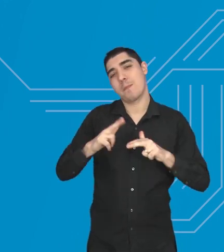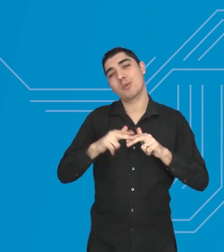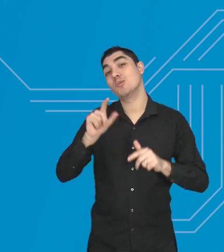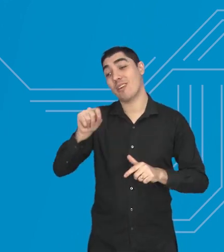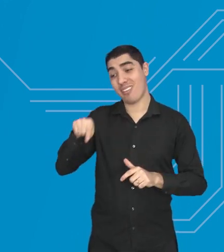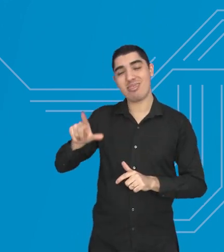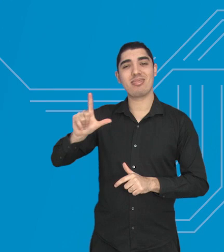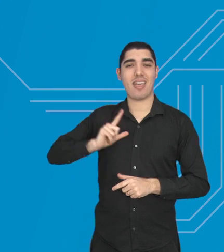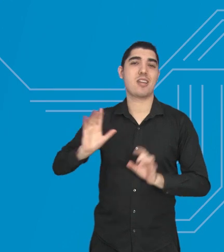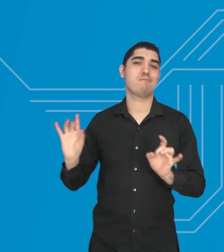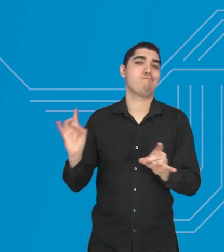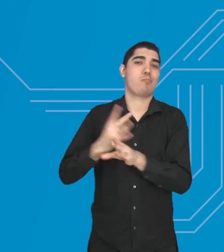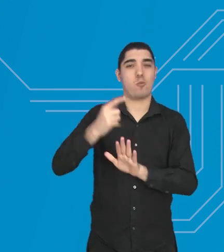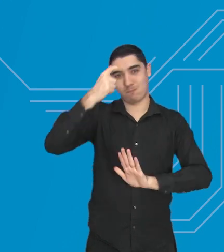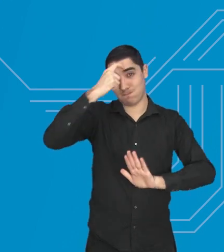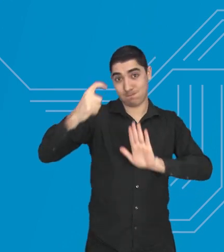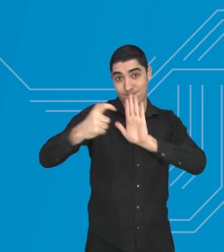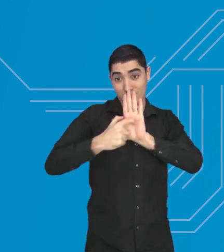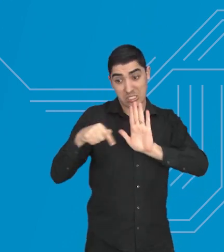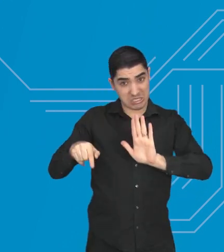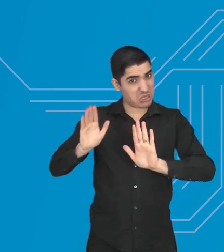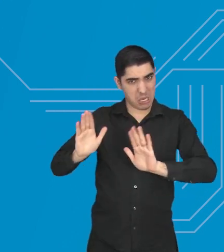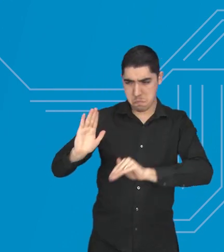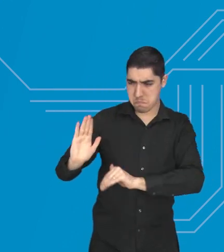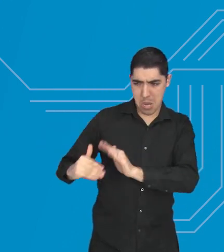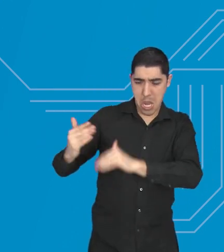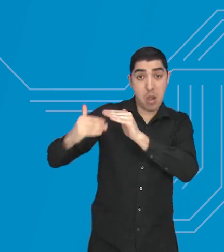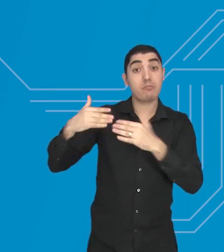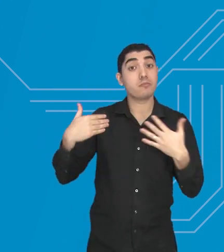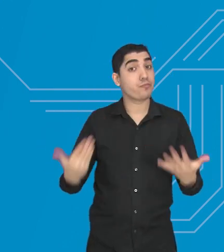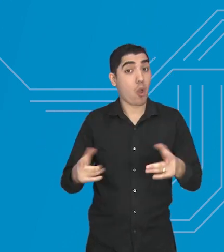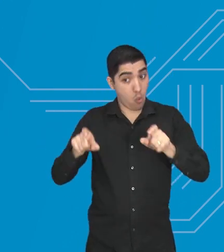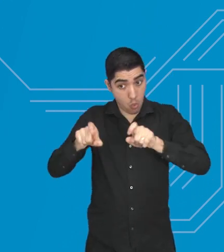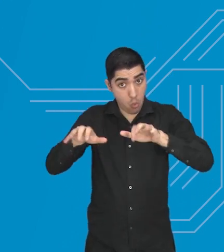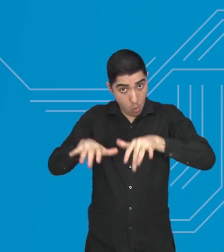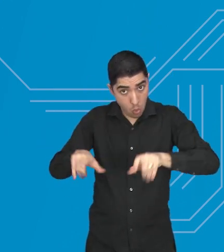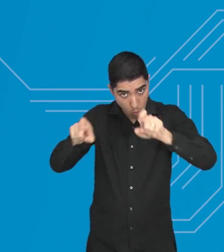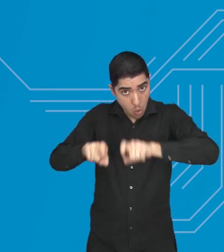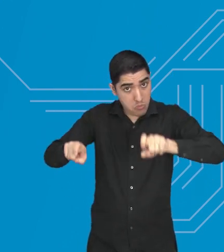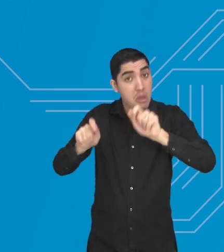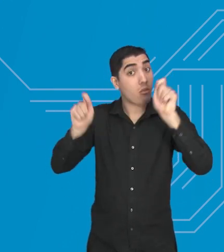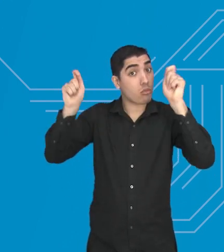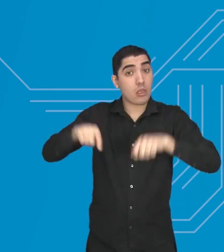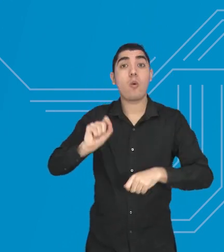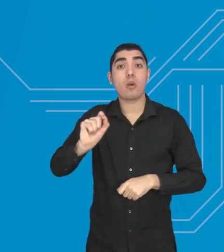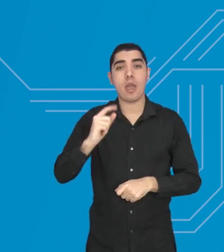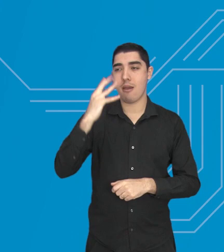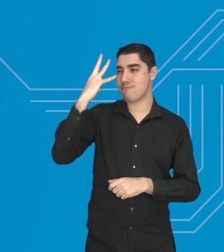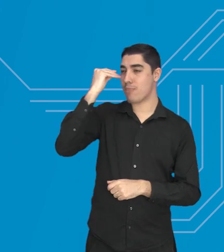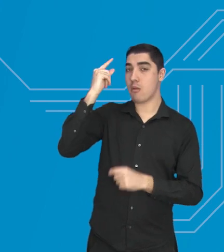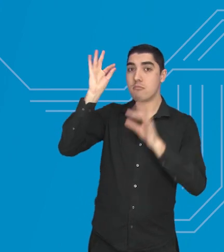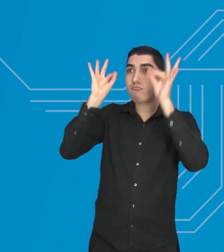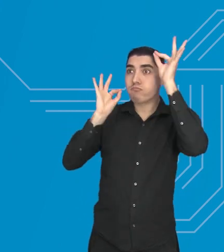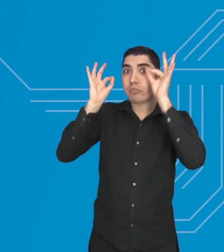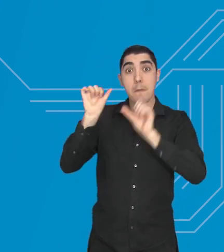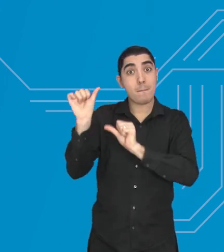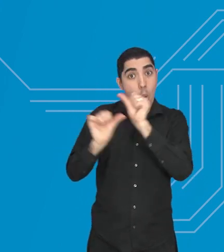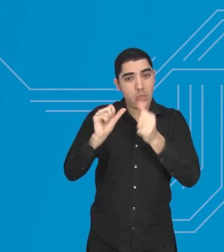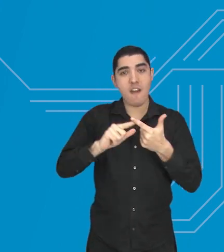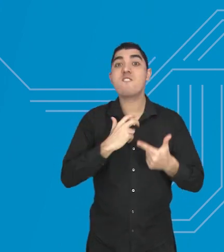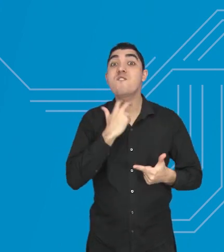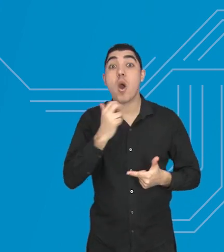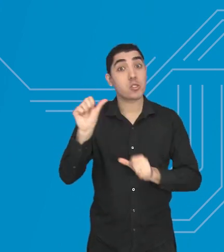da inteligência artificial, cada vez mais aprimorada, um computador já é capaz de mudar a nossa face, alterar a nossa